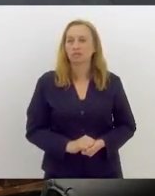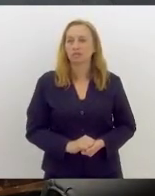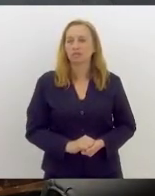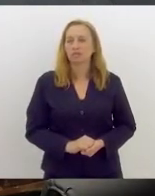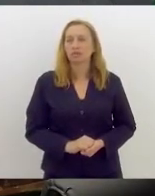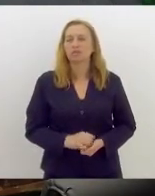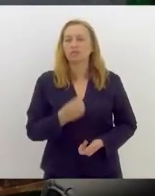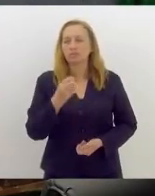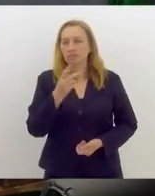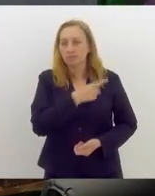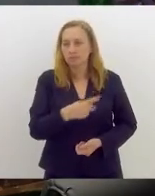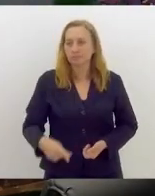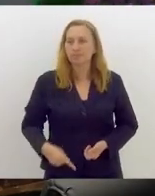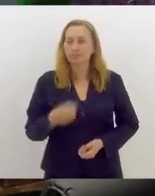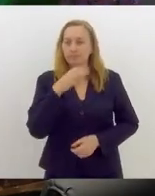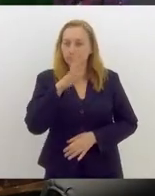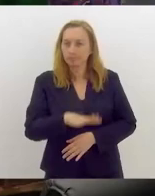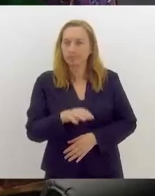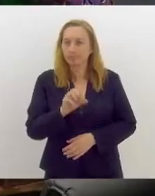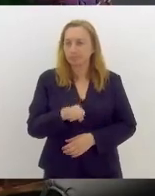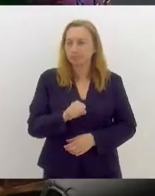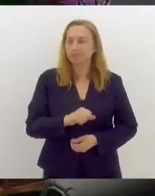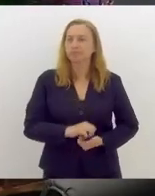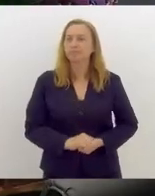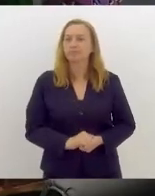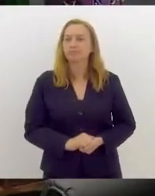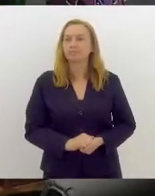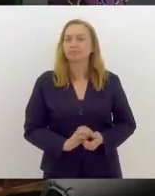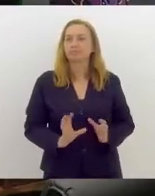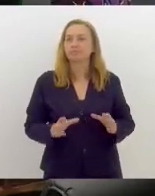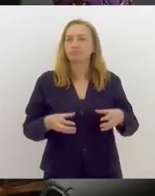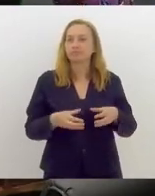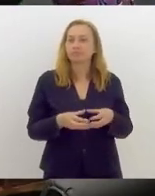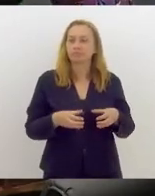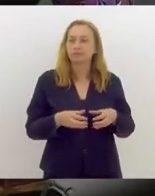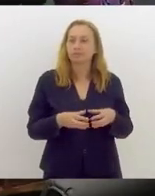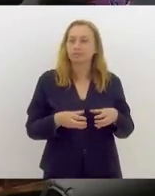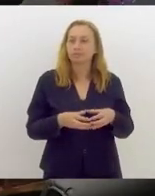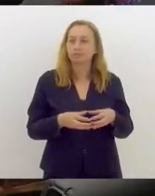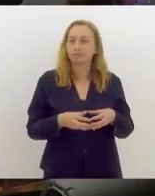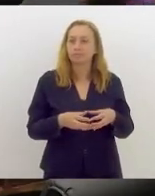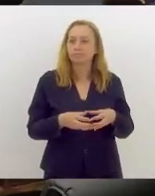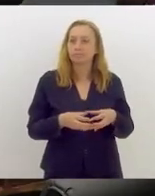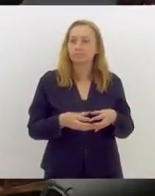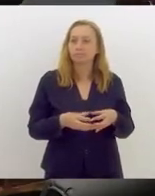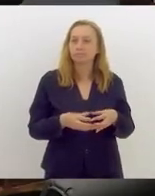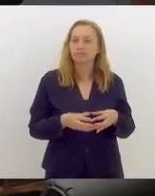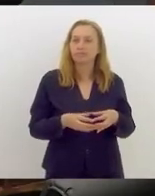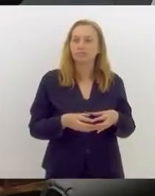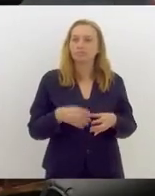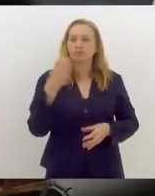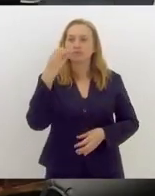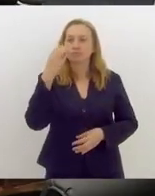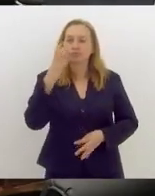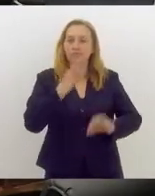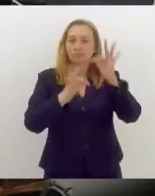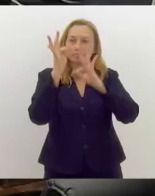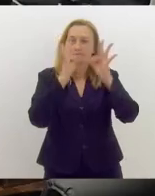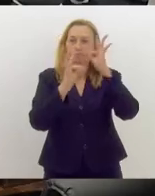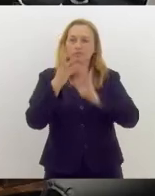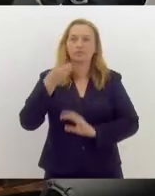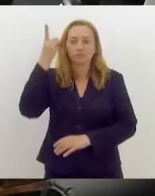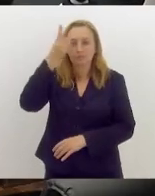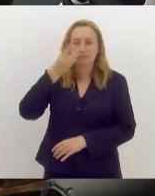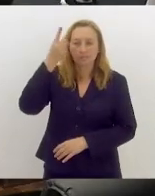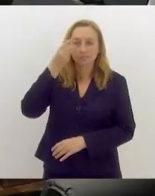Boa tarde parecer favorável pela comissão Ciência Tecnologia Deputado Waldir